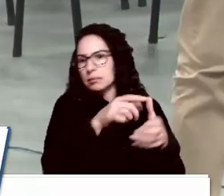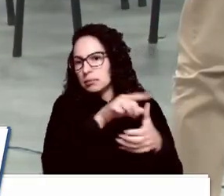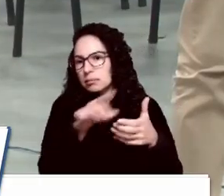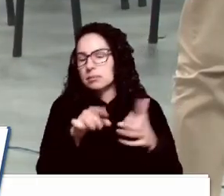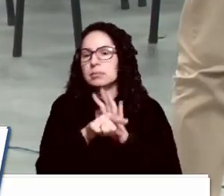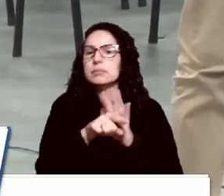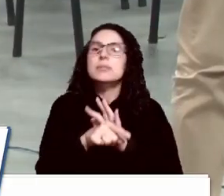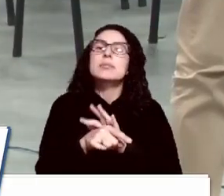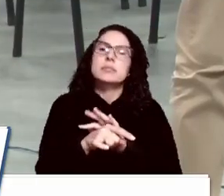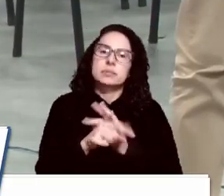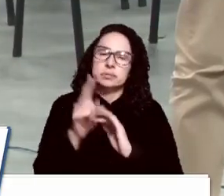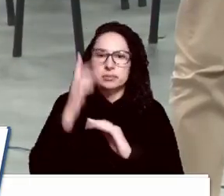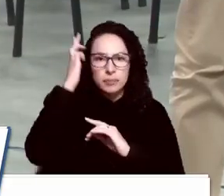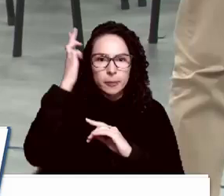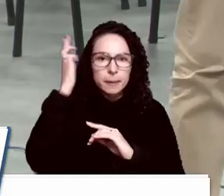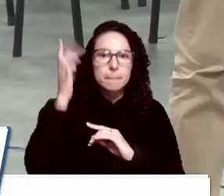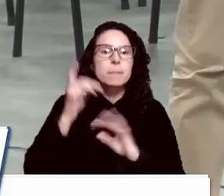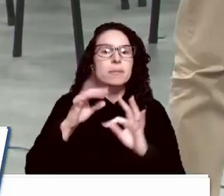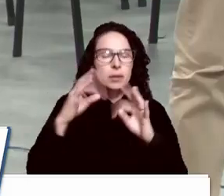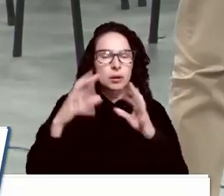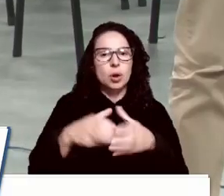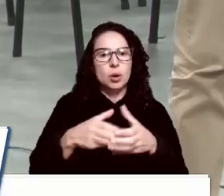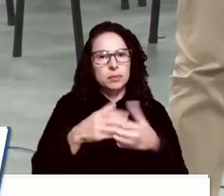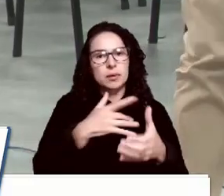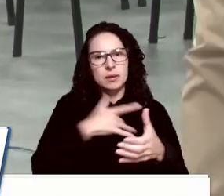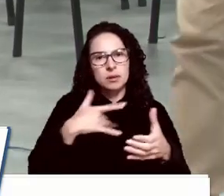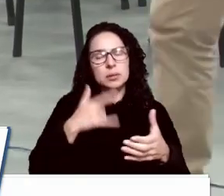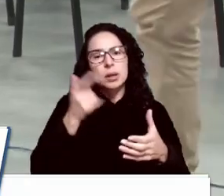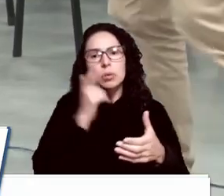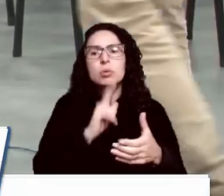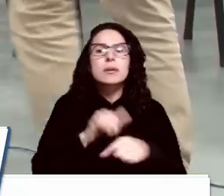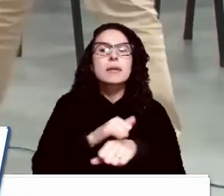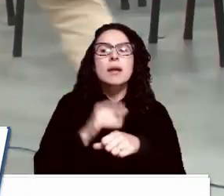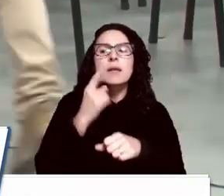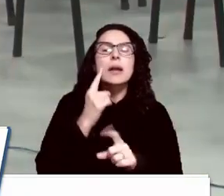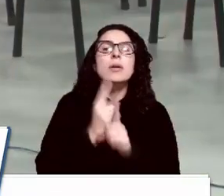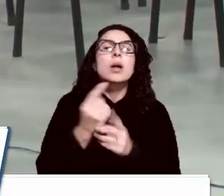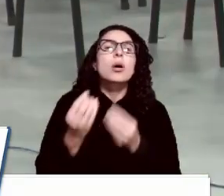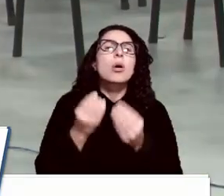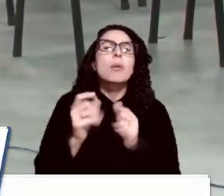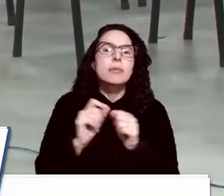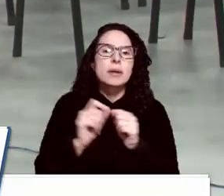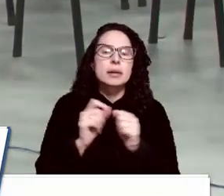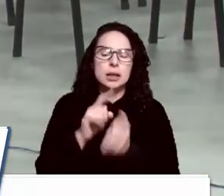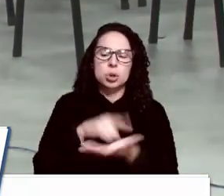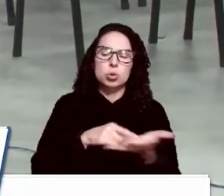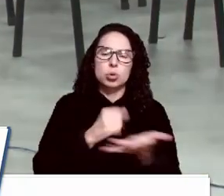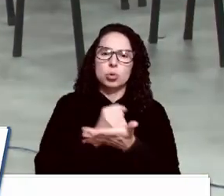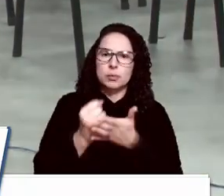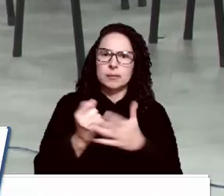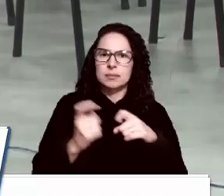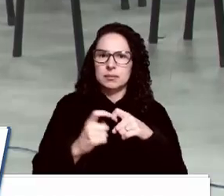falar com o Zezinho, vou falar com toda a comissão de saúde aqui, para a gente verificar como são feitas essas contratações